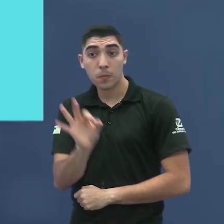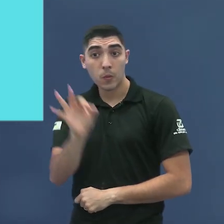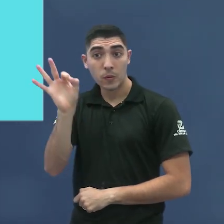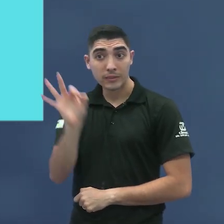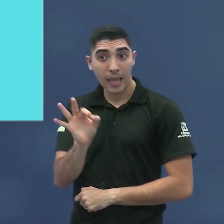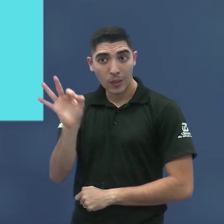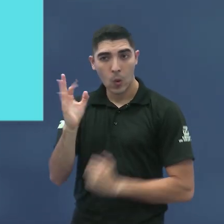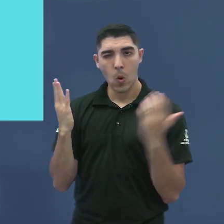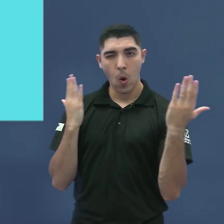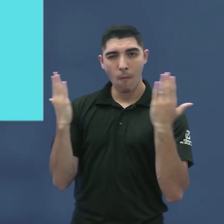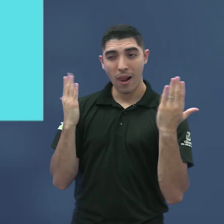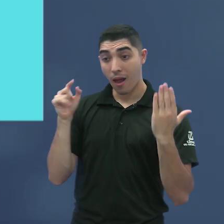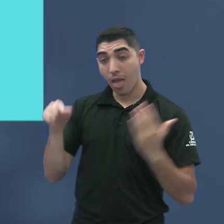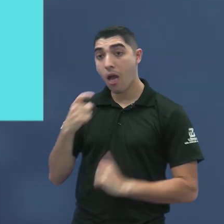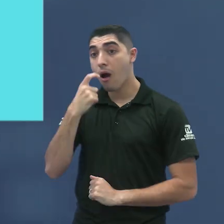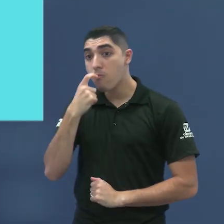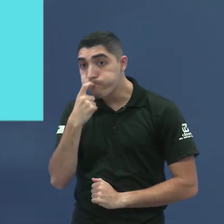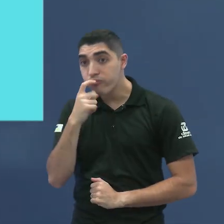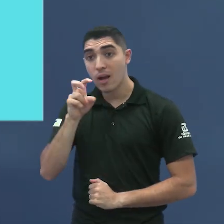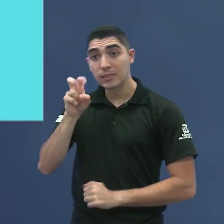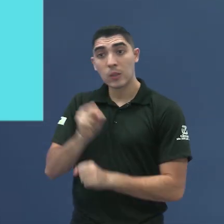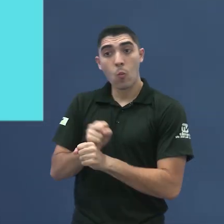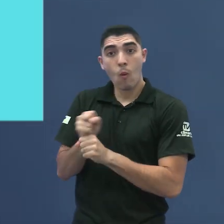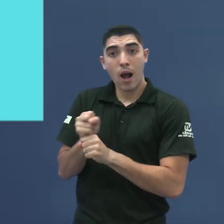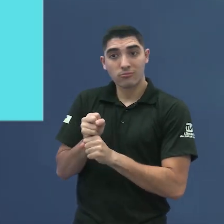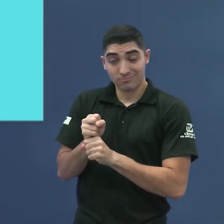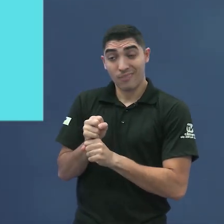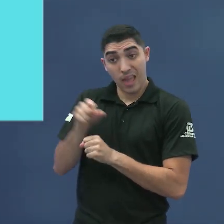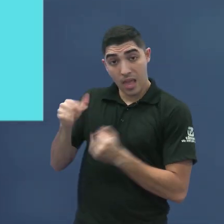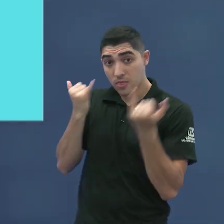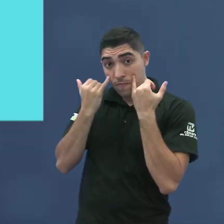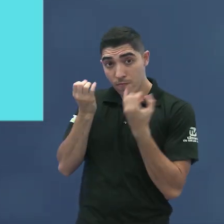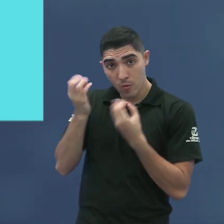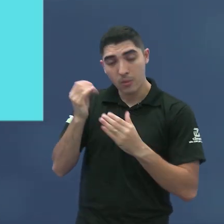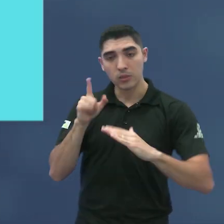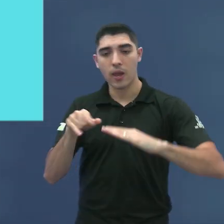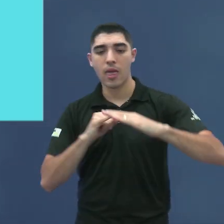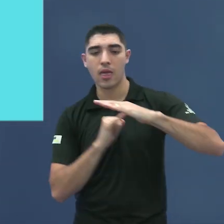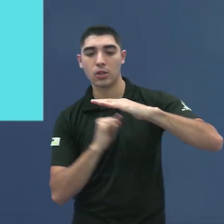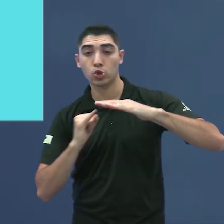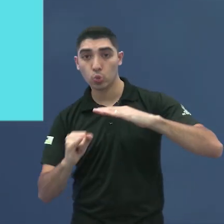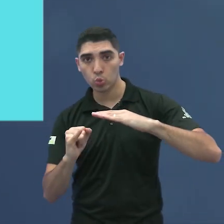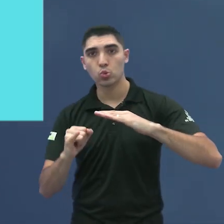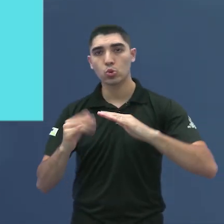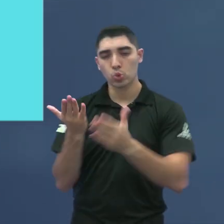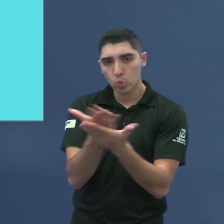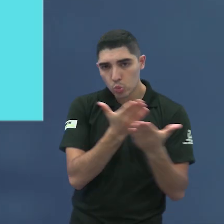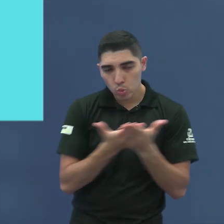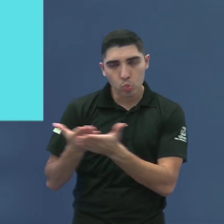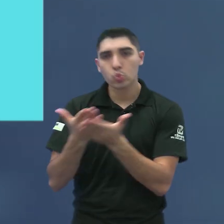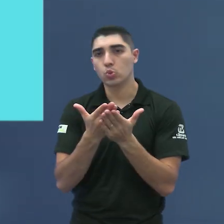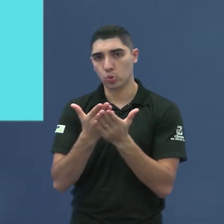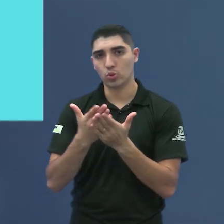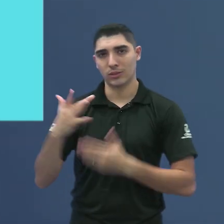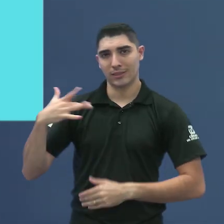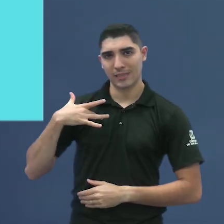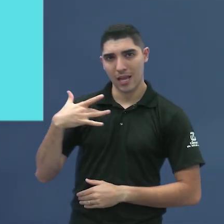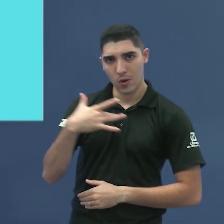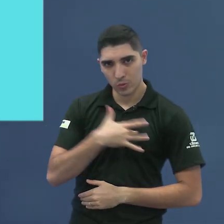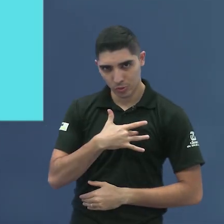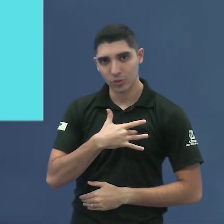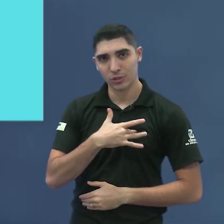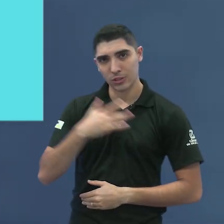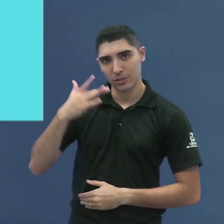44,5% em apenas 5 anos, segundo dados do Instituto de Estudos de Saúde Suplementar.